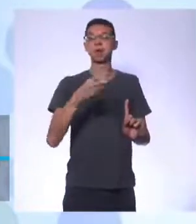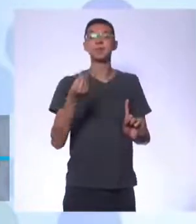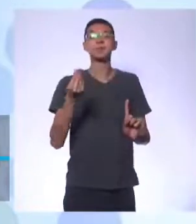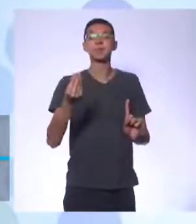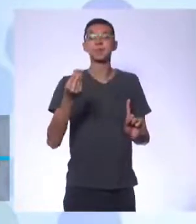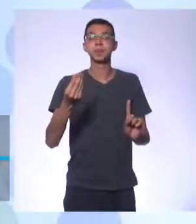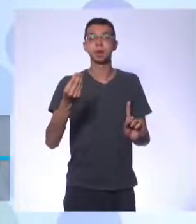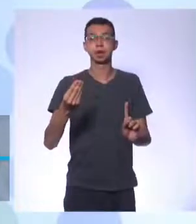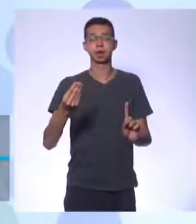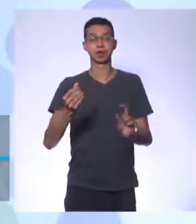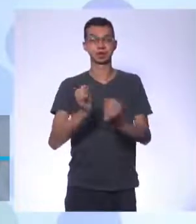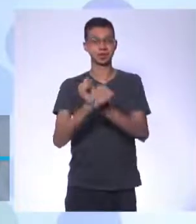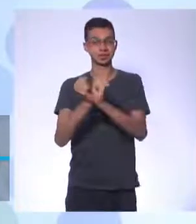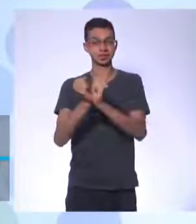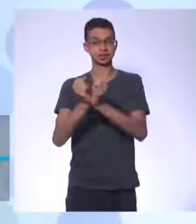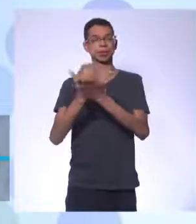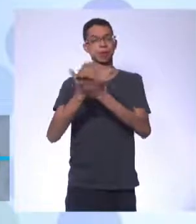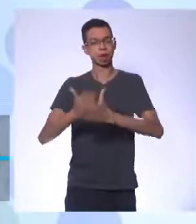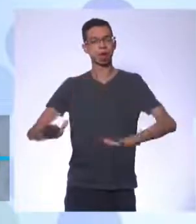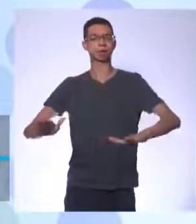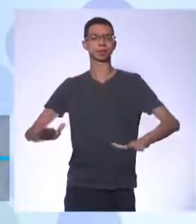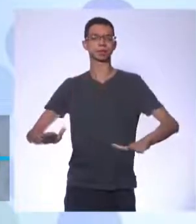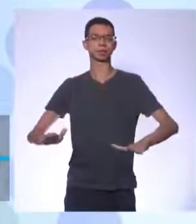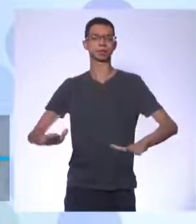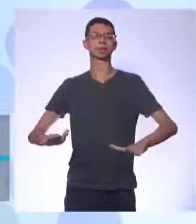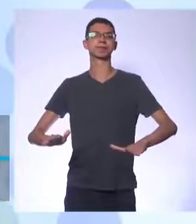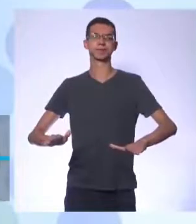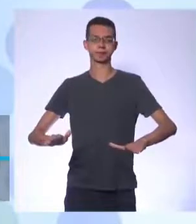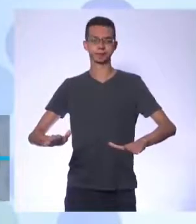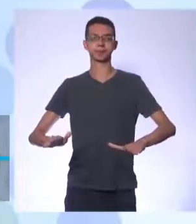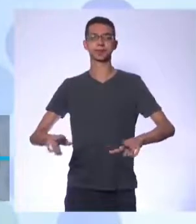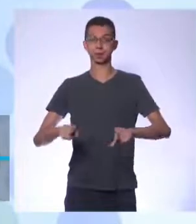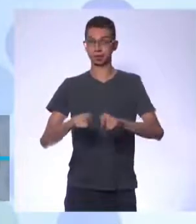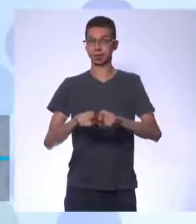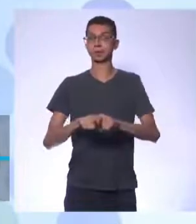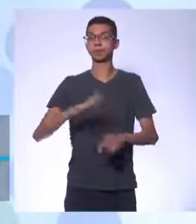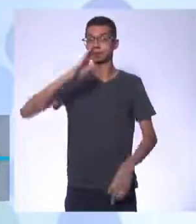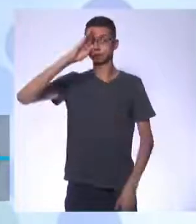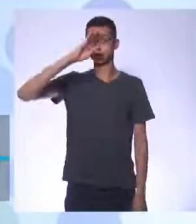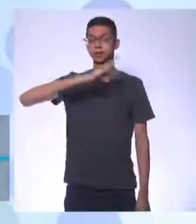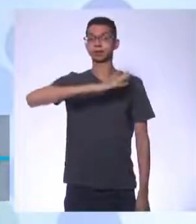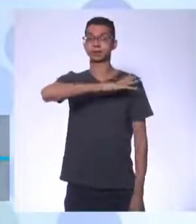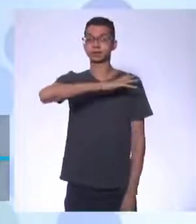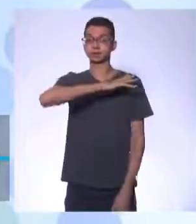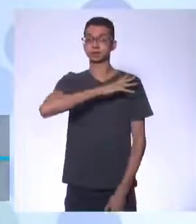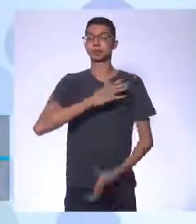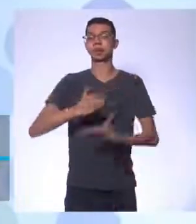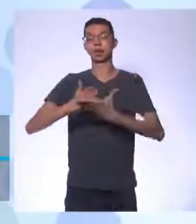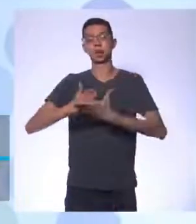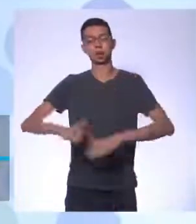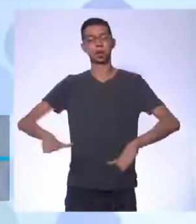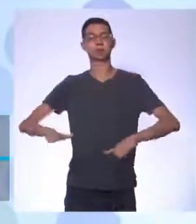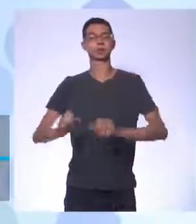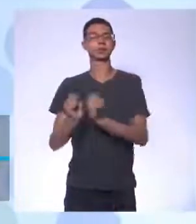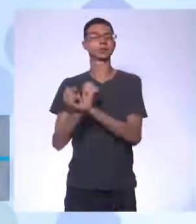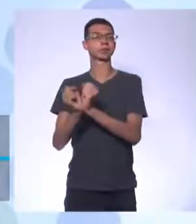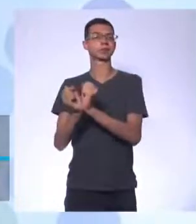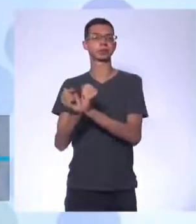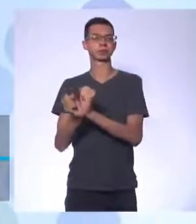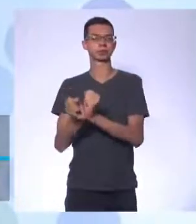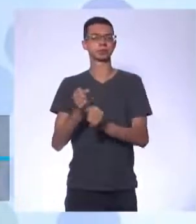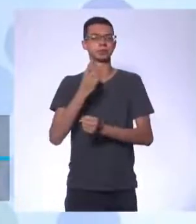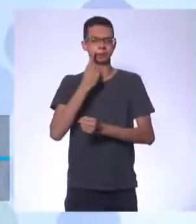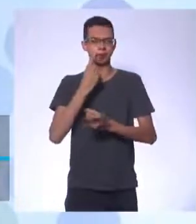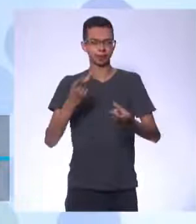a abolição da escravatura ocorra por parte também dos militares. Além disso, nós vimos ali no vídeo